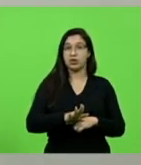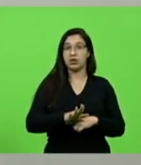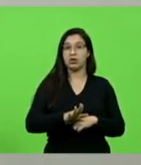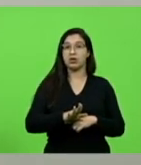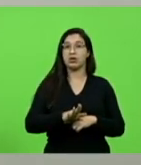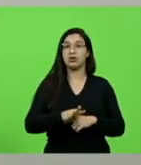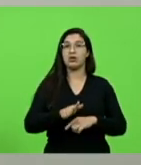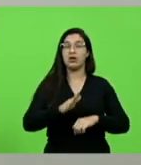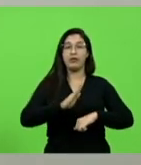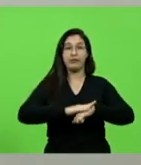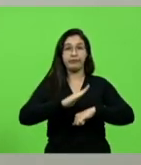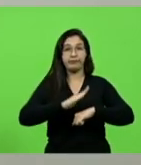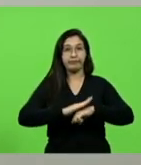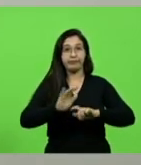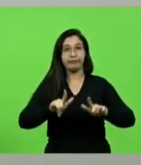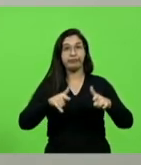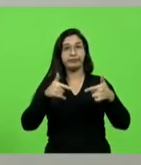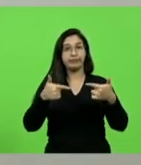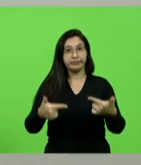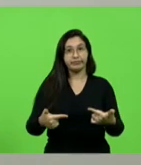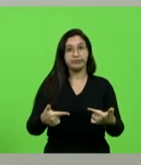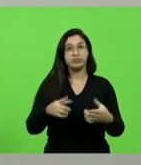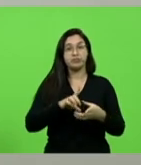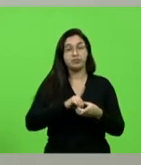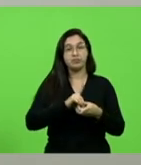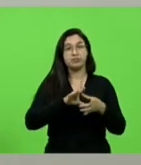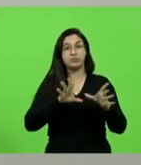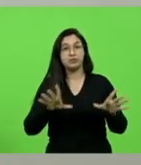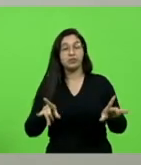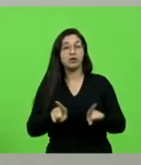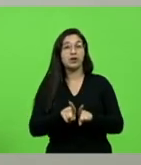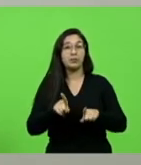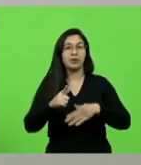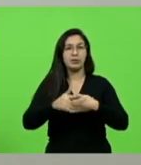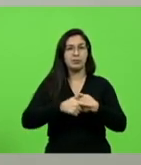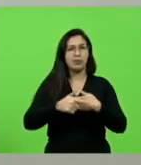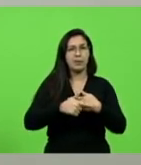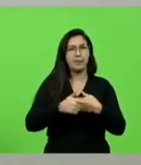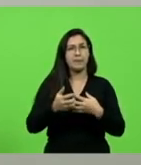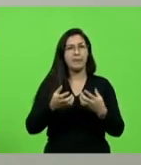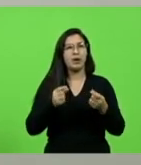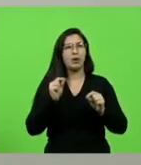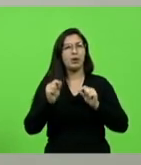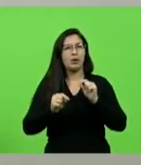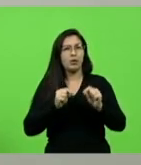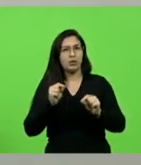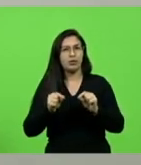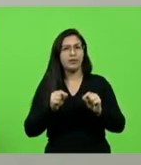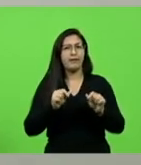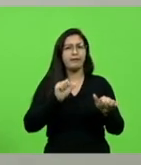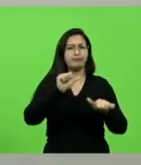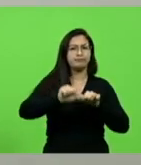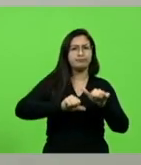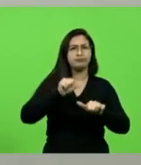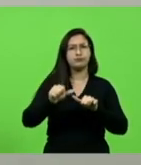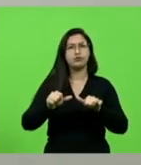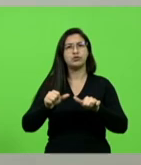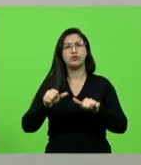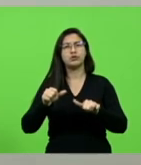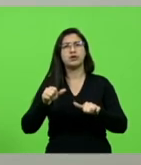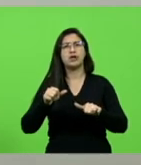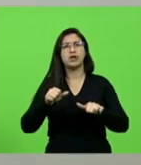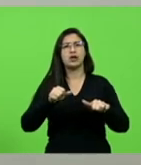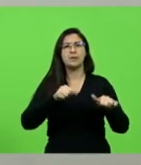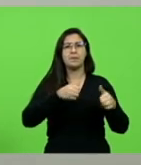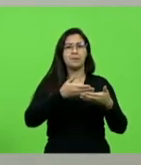como papel fundamental alterar ou discutir o modus operandi da máquina pública dos governos municipais,